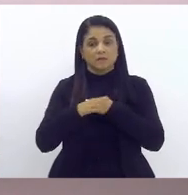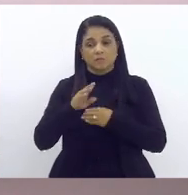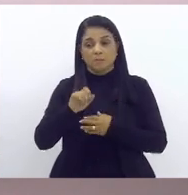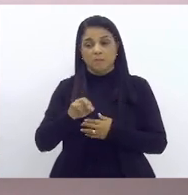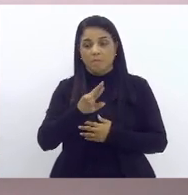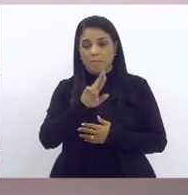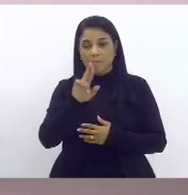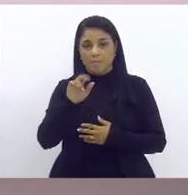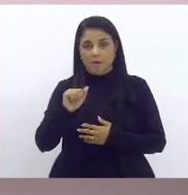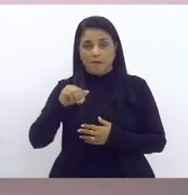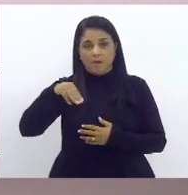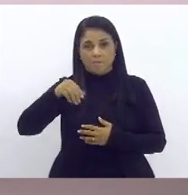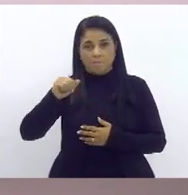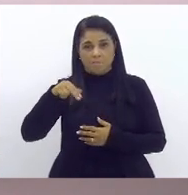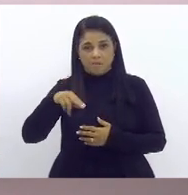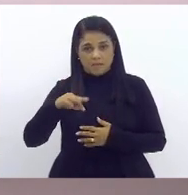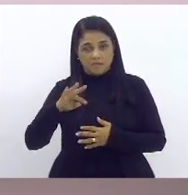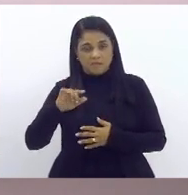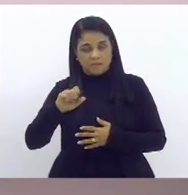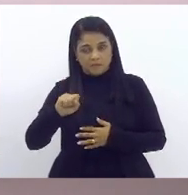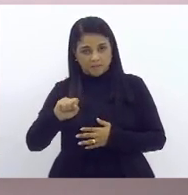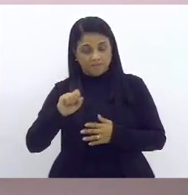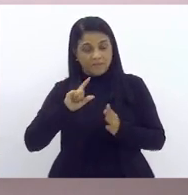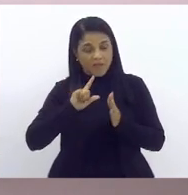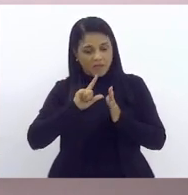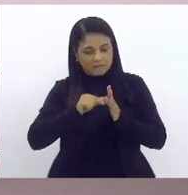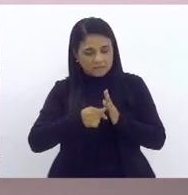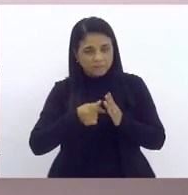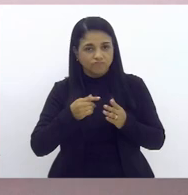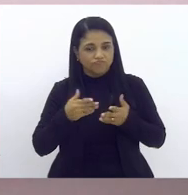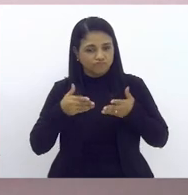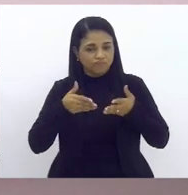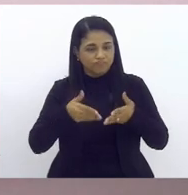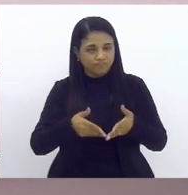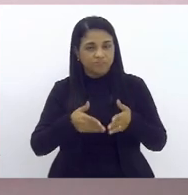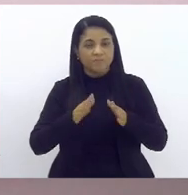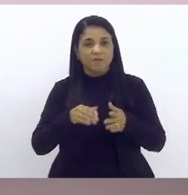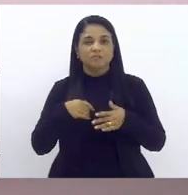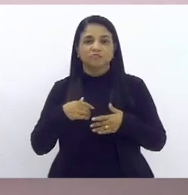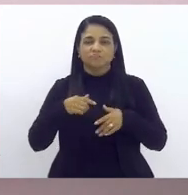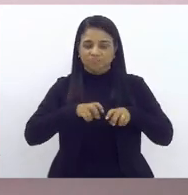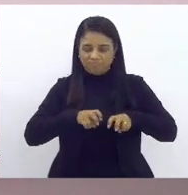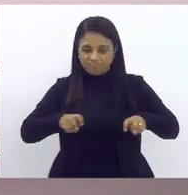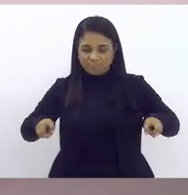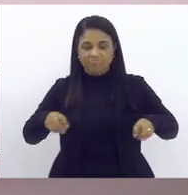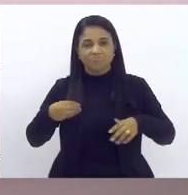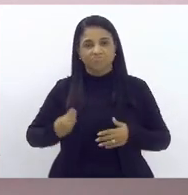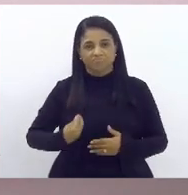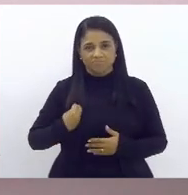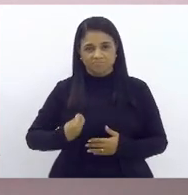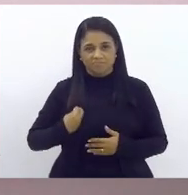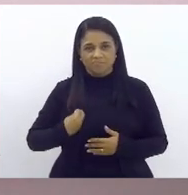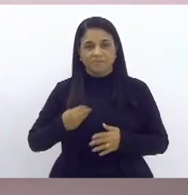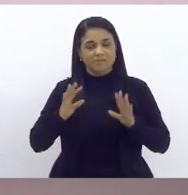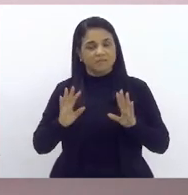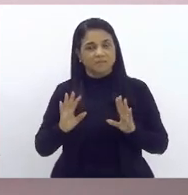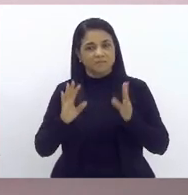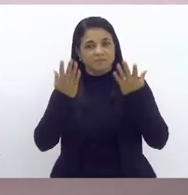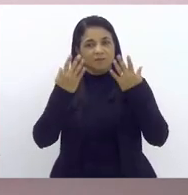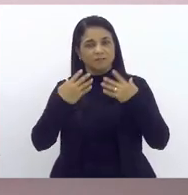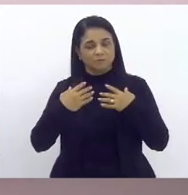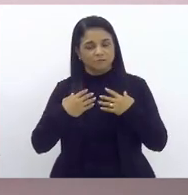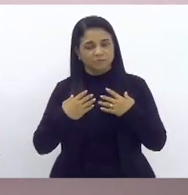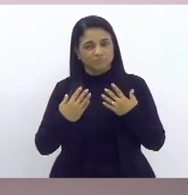tivemos um contratempo, mas conseguimos chegar. Ela veio para a primeira mesa, mas não conseguiu participar. desse evento